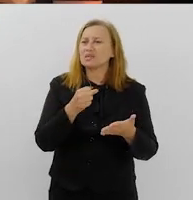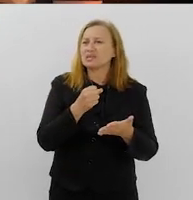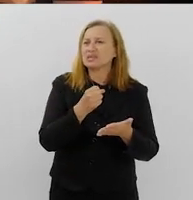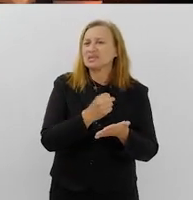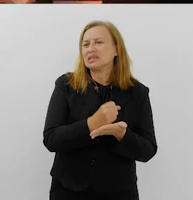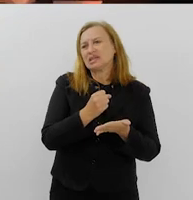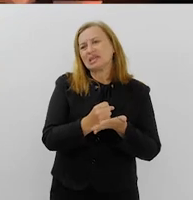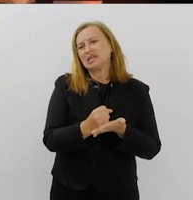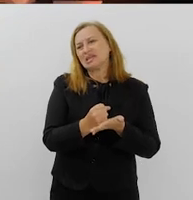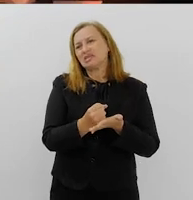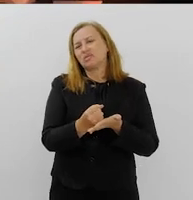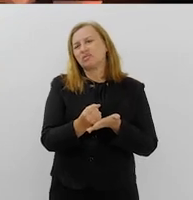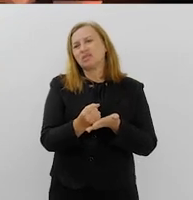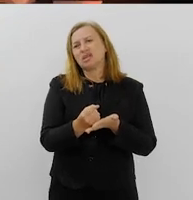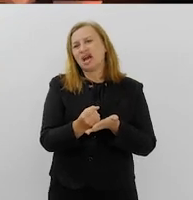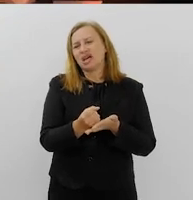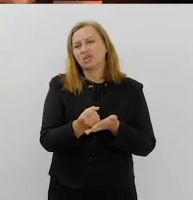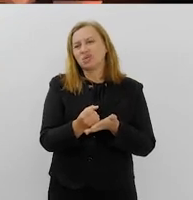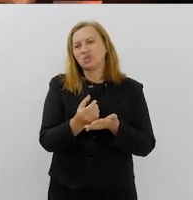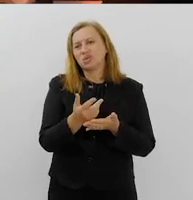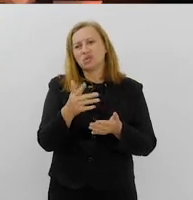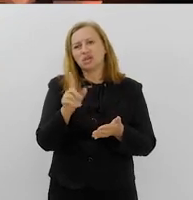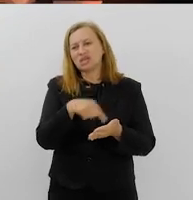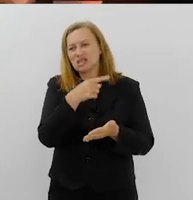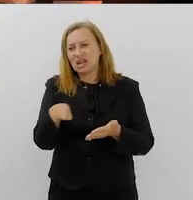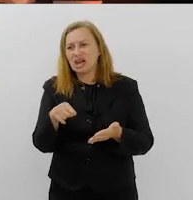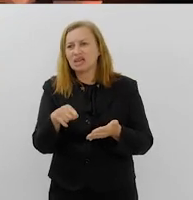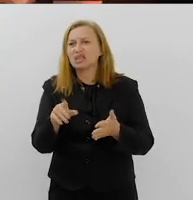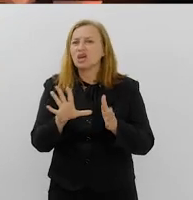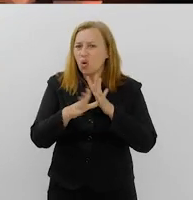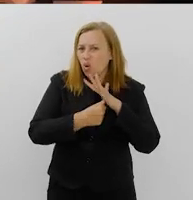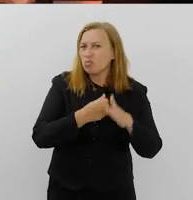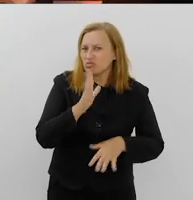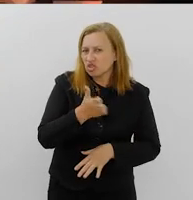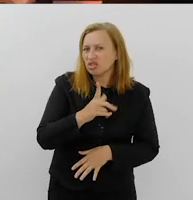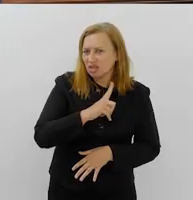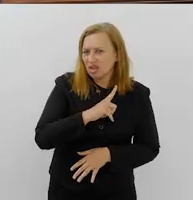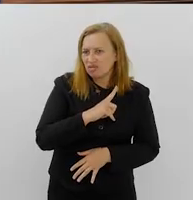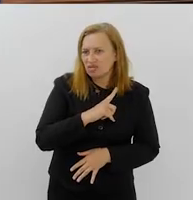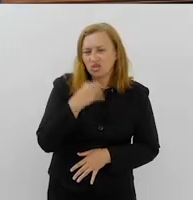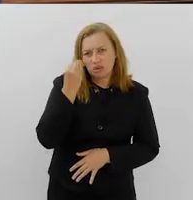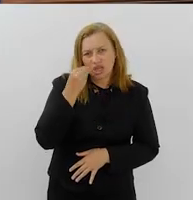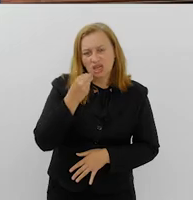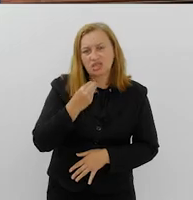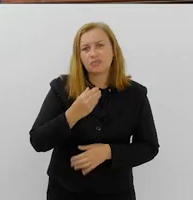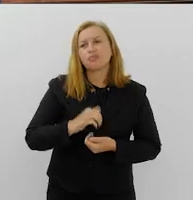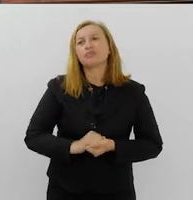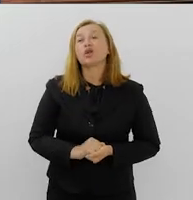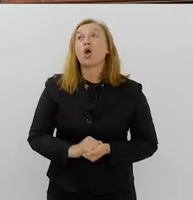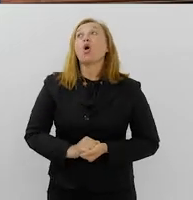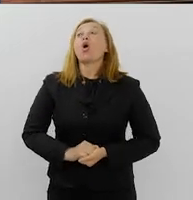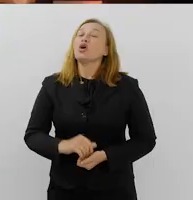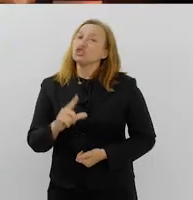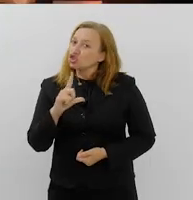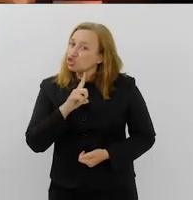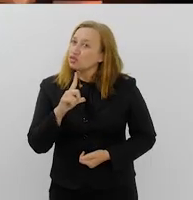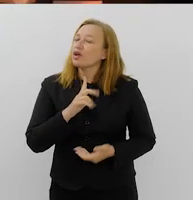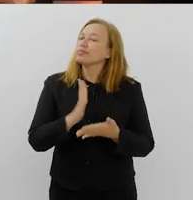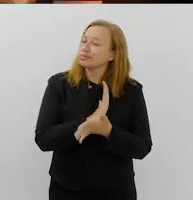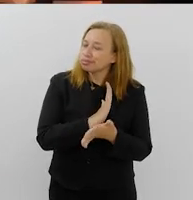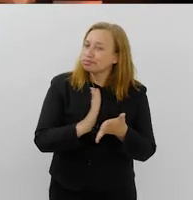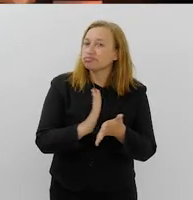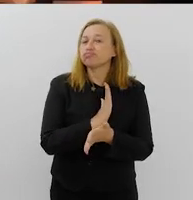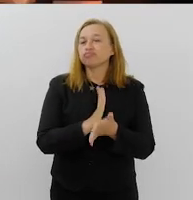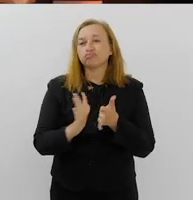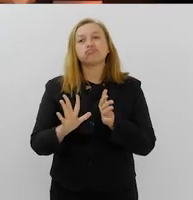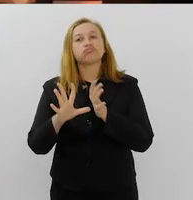quebram contratos e geram multas e já aconteceu. De assalto, já teve algum? Olha,